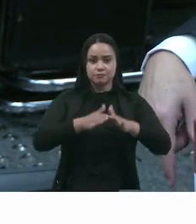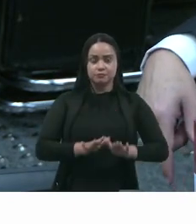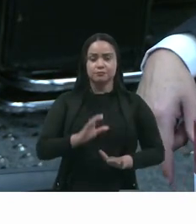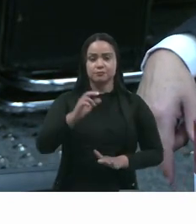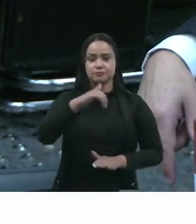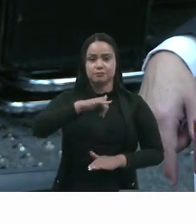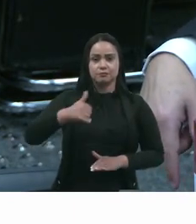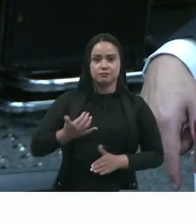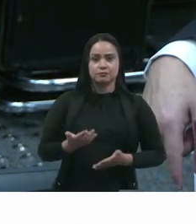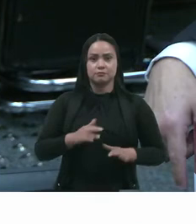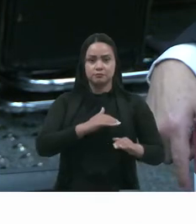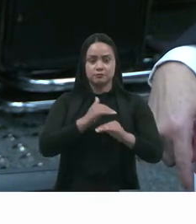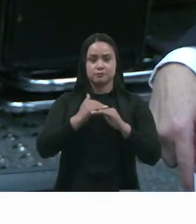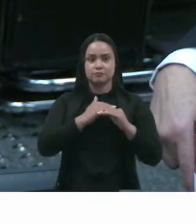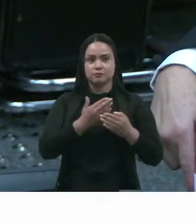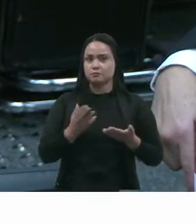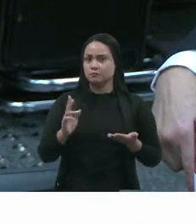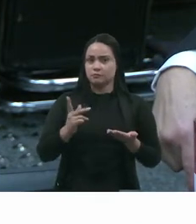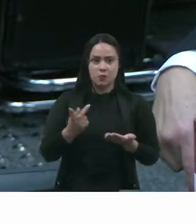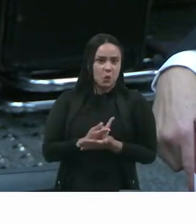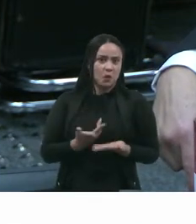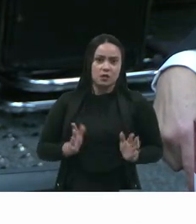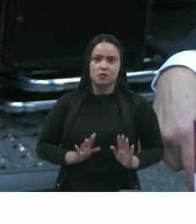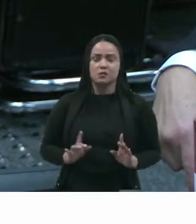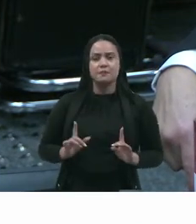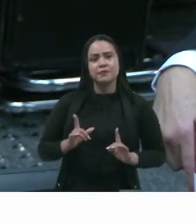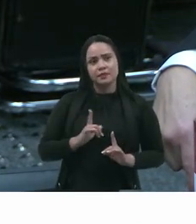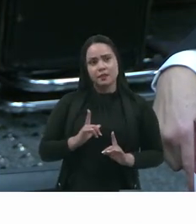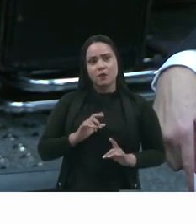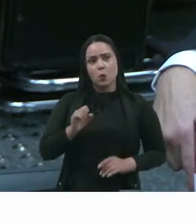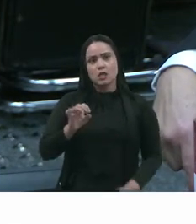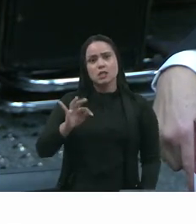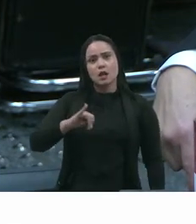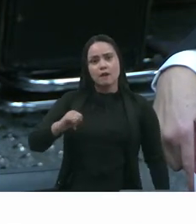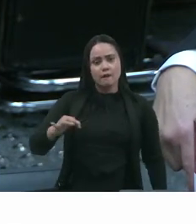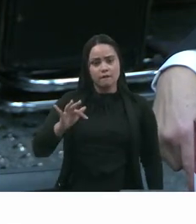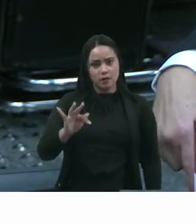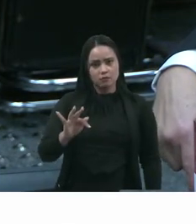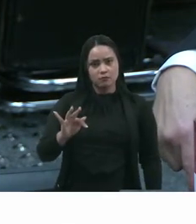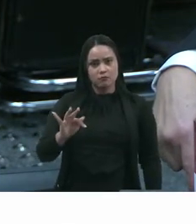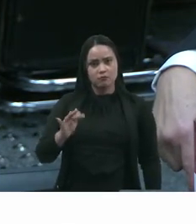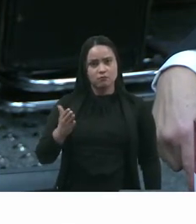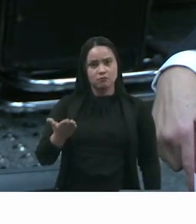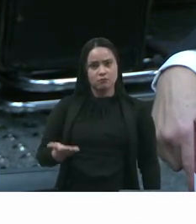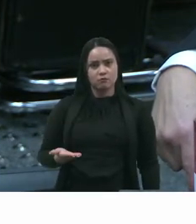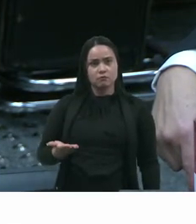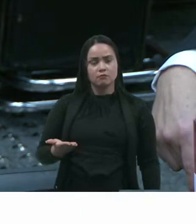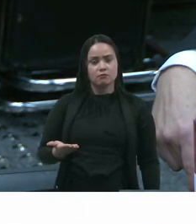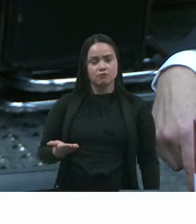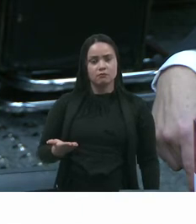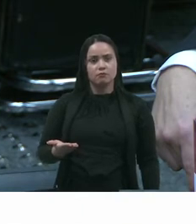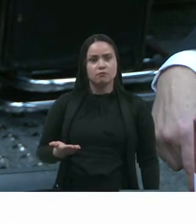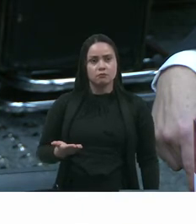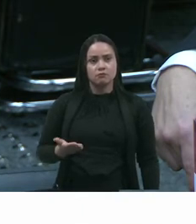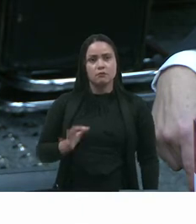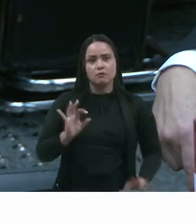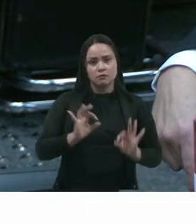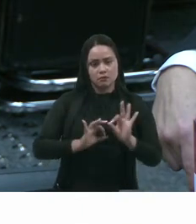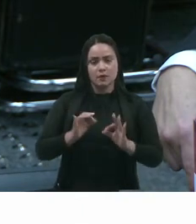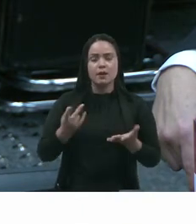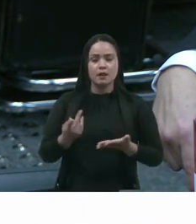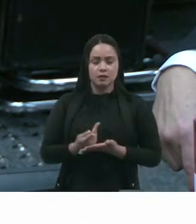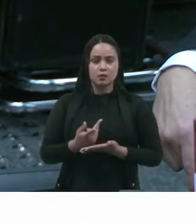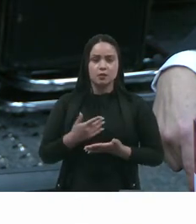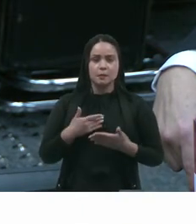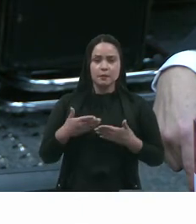CNJ, igualmente não é o caso, ou pelo Supremo Tribunal Federal. Então, já de plano, seria o caso de